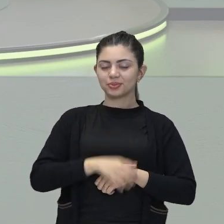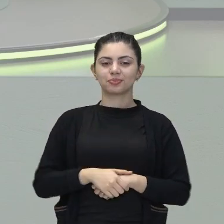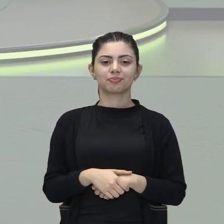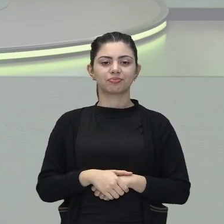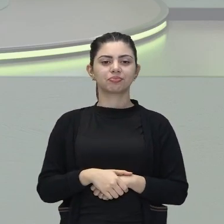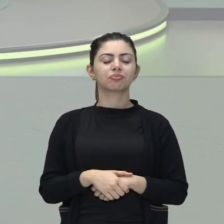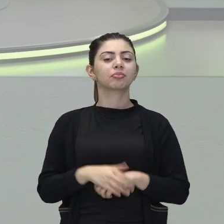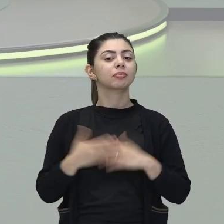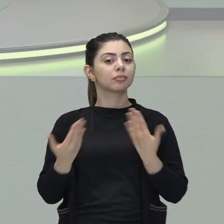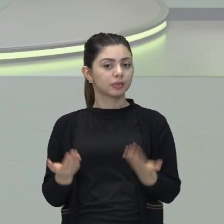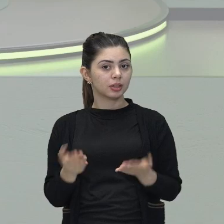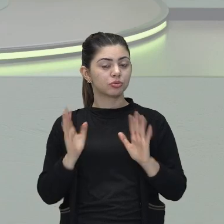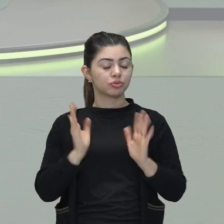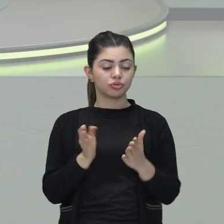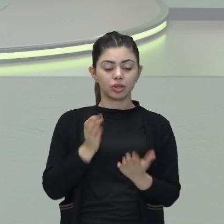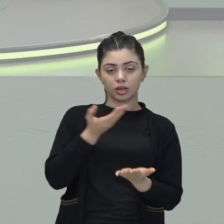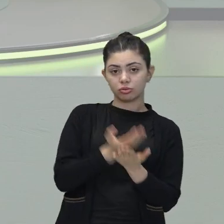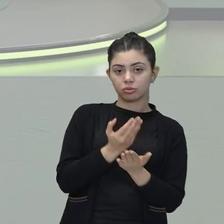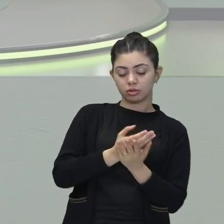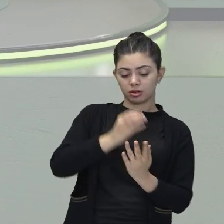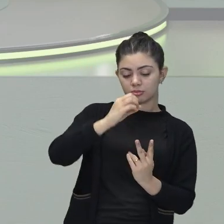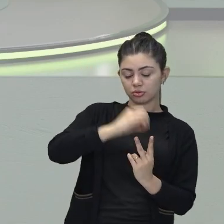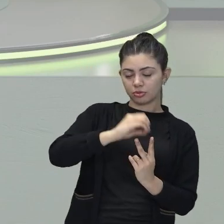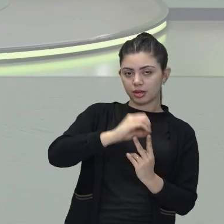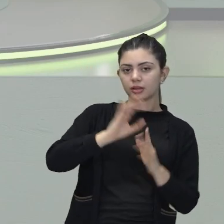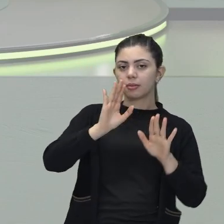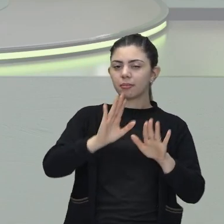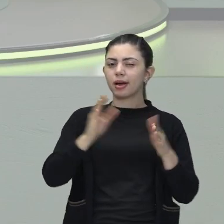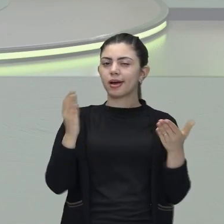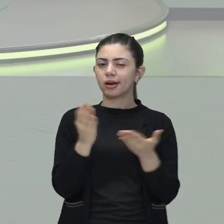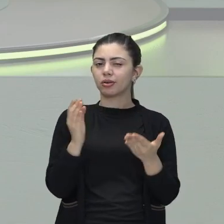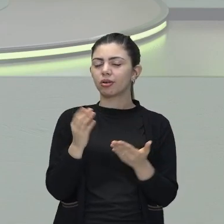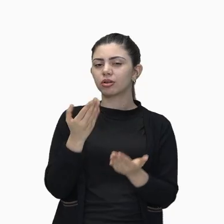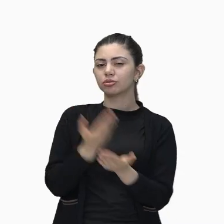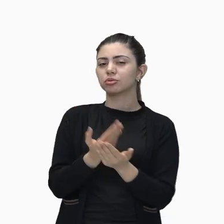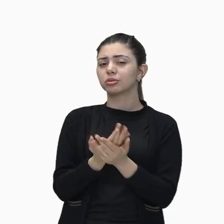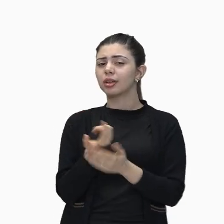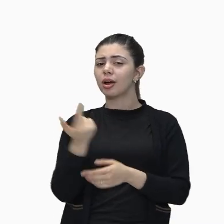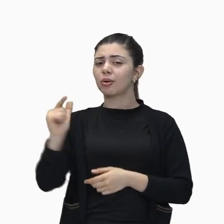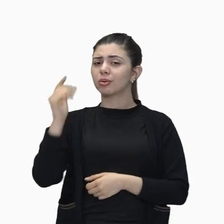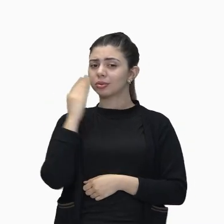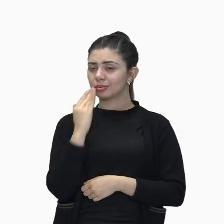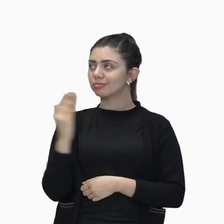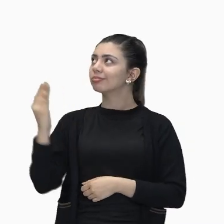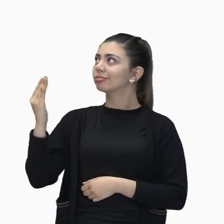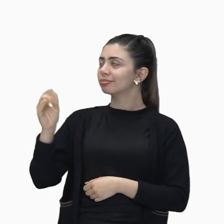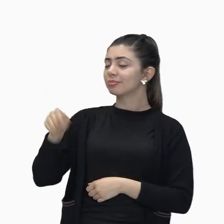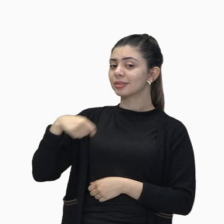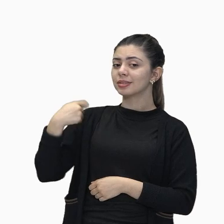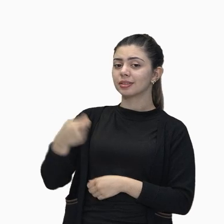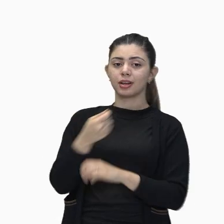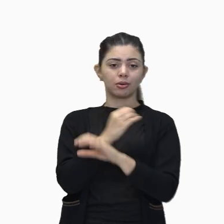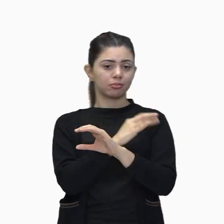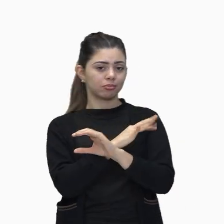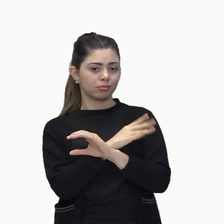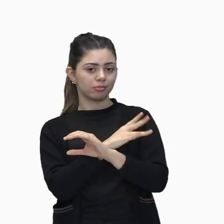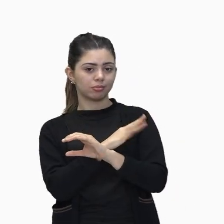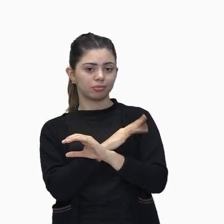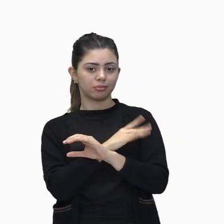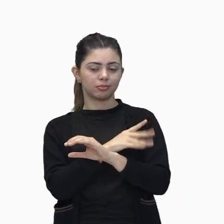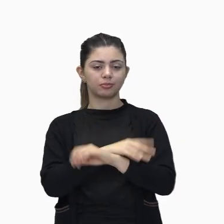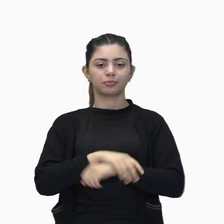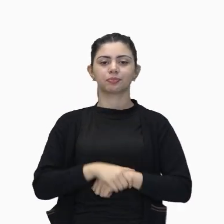E agora que nós já vimos os éteres, nós vamos ver os ácidos carboxílicos. Olha aí o conceito dos